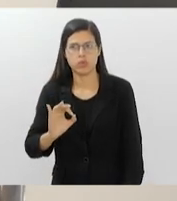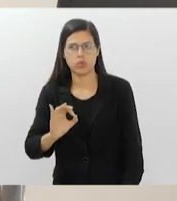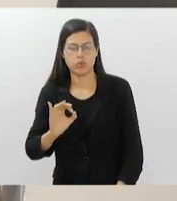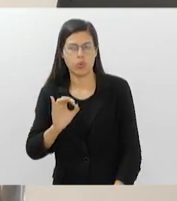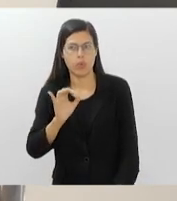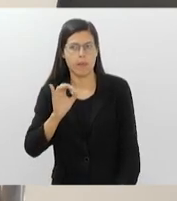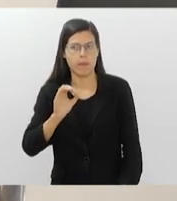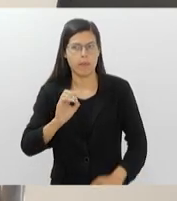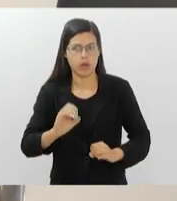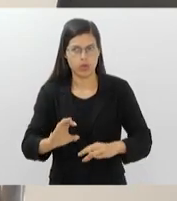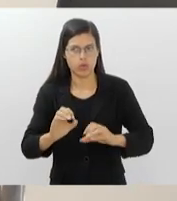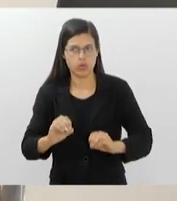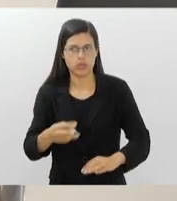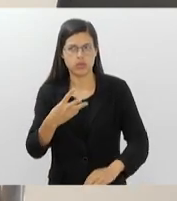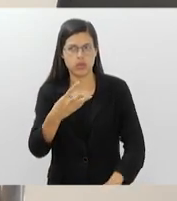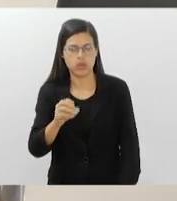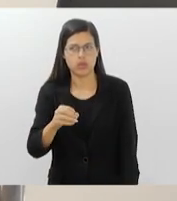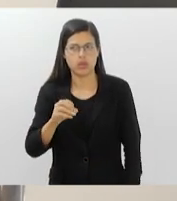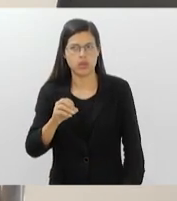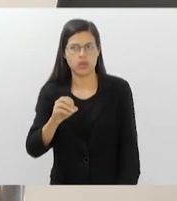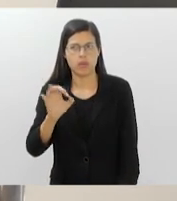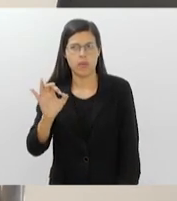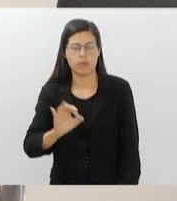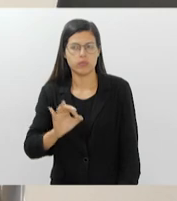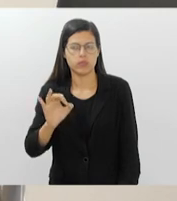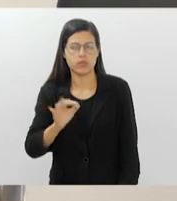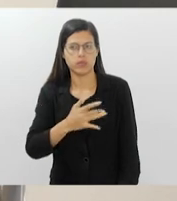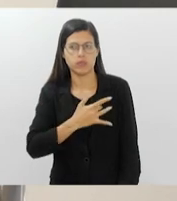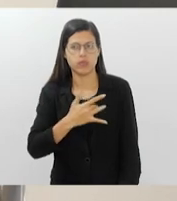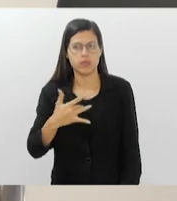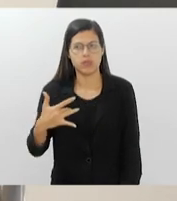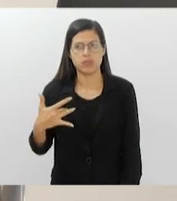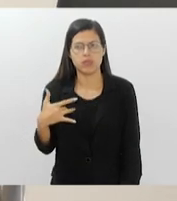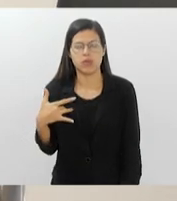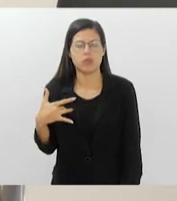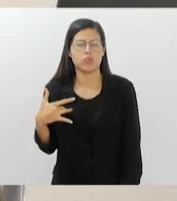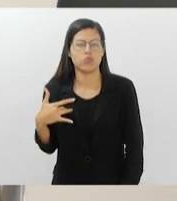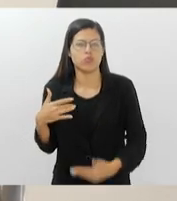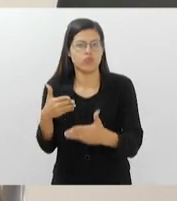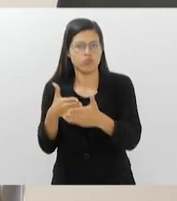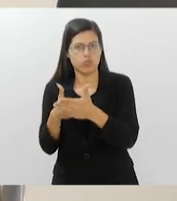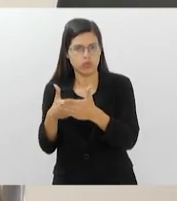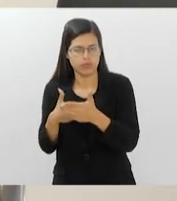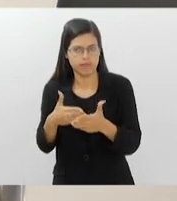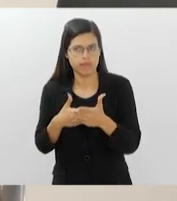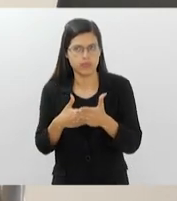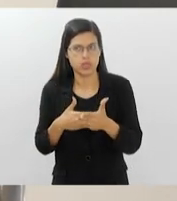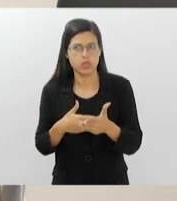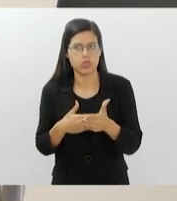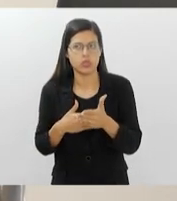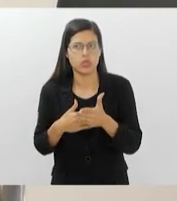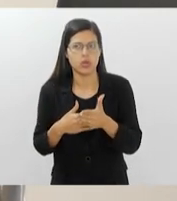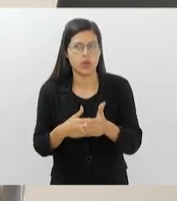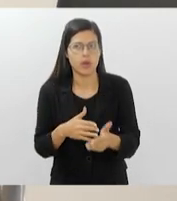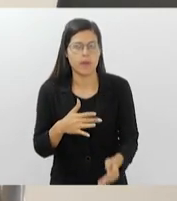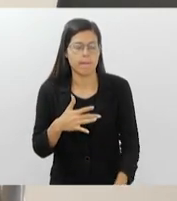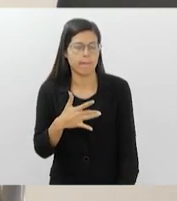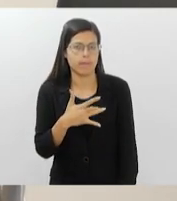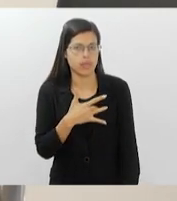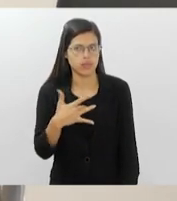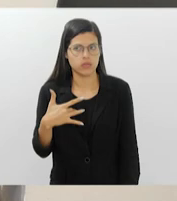30 por pra saúde então em linguagem Popular o máximo possível pra saúde São R